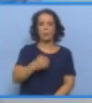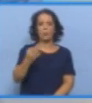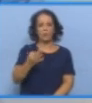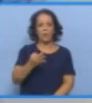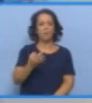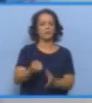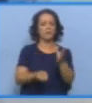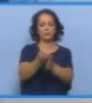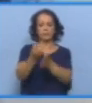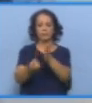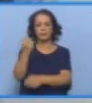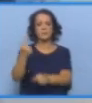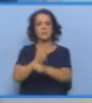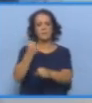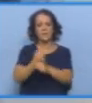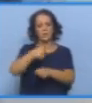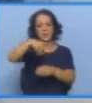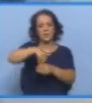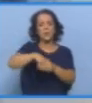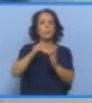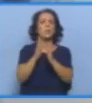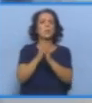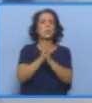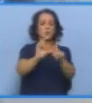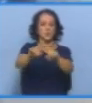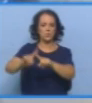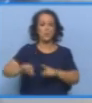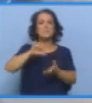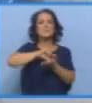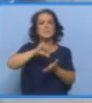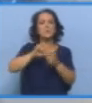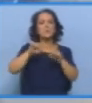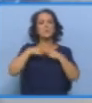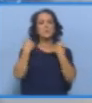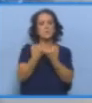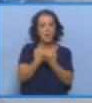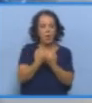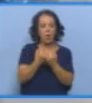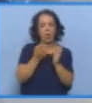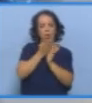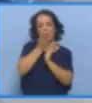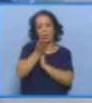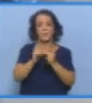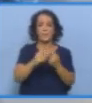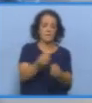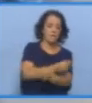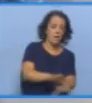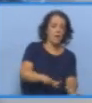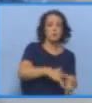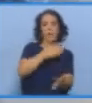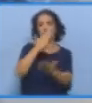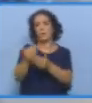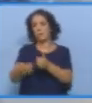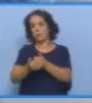social nas paróquias, dezenas e dezenas de centros sociais paroquiais com múltiplas valências, desde a infância à terceira idade,